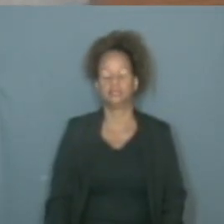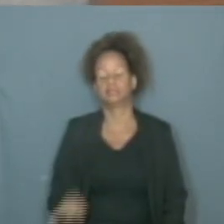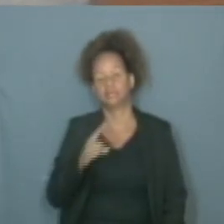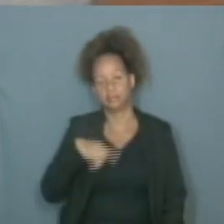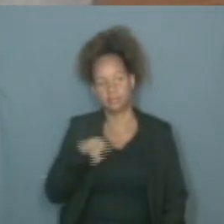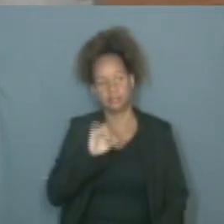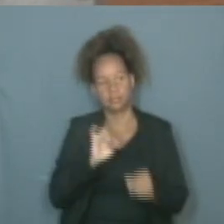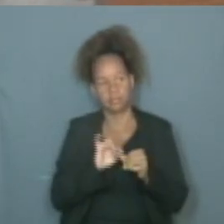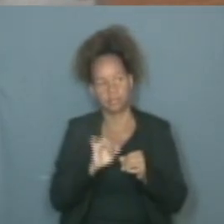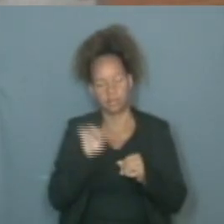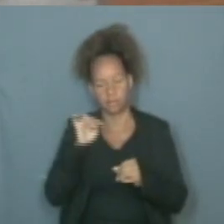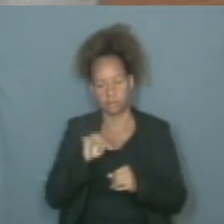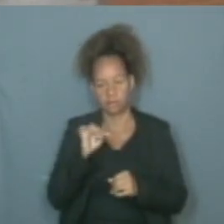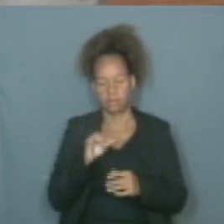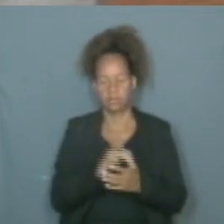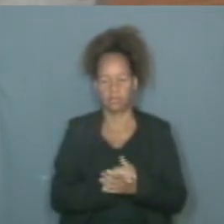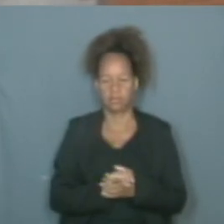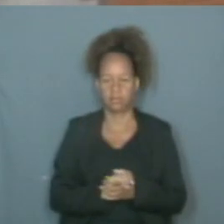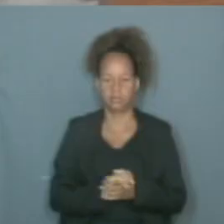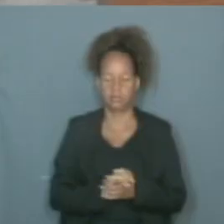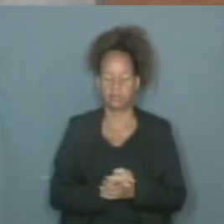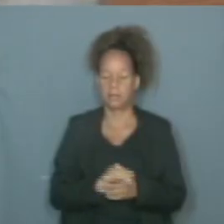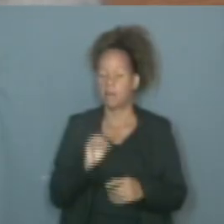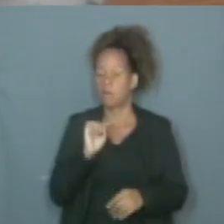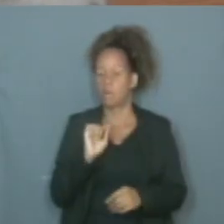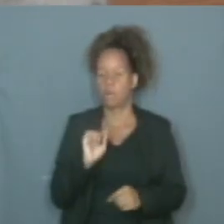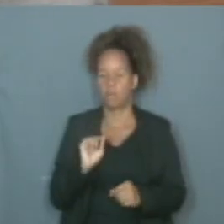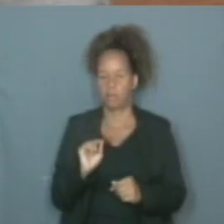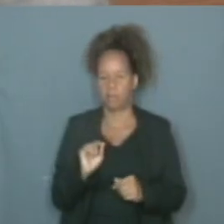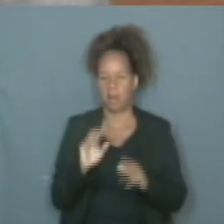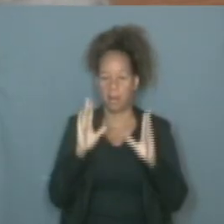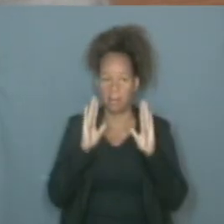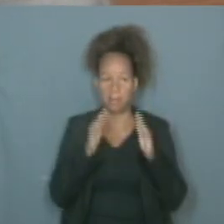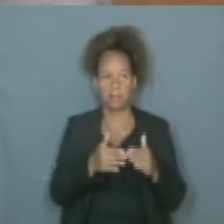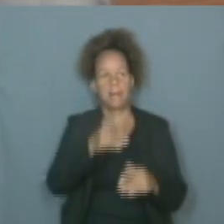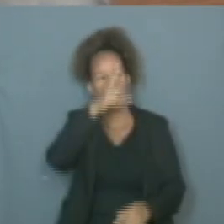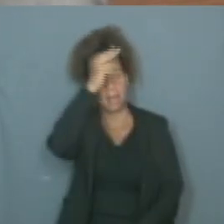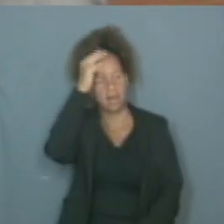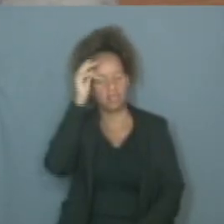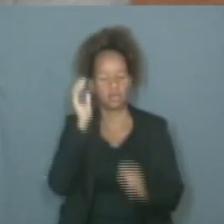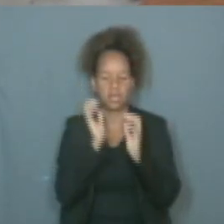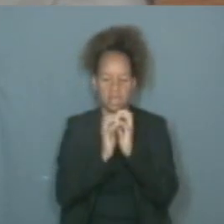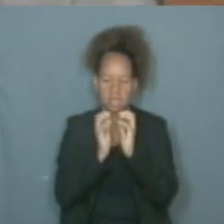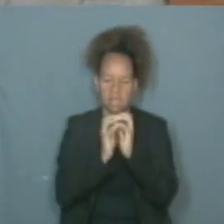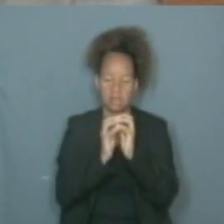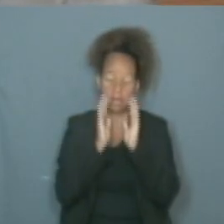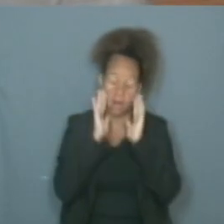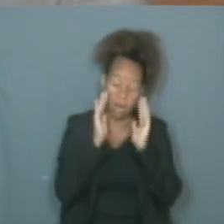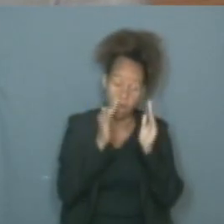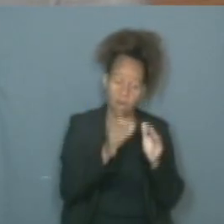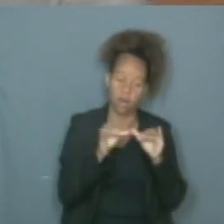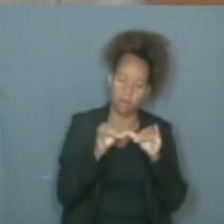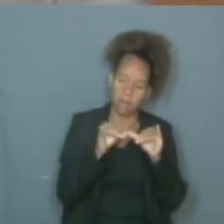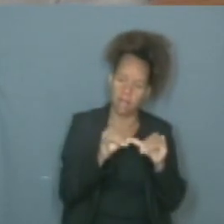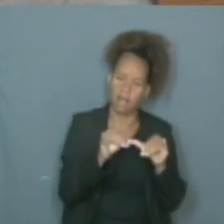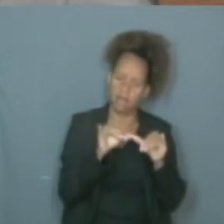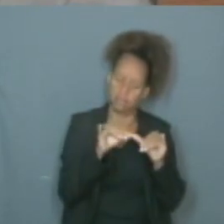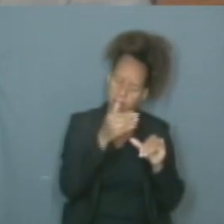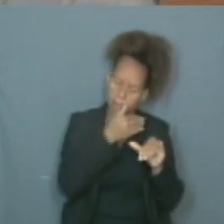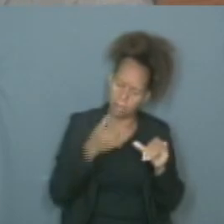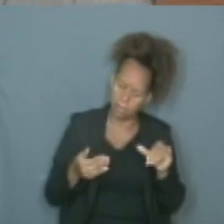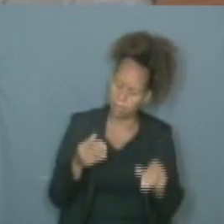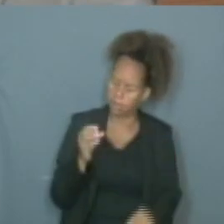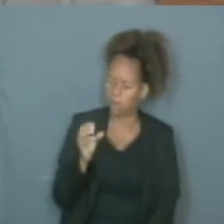aqui uma indicação ao prefeito do Recife, para que ele olhe para o Mercado do Cordeiro, que é um